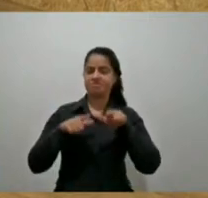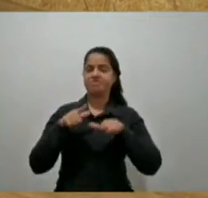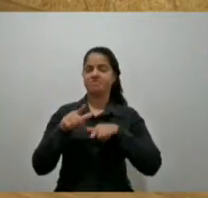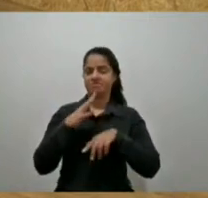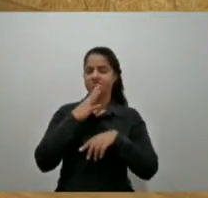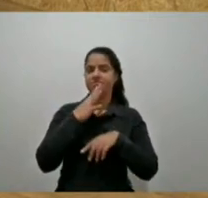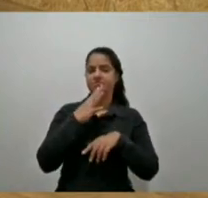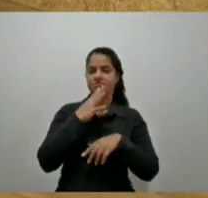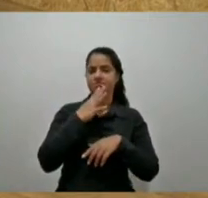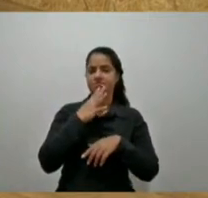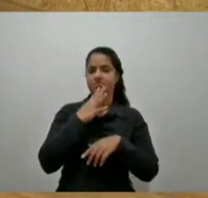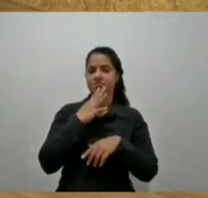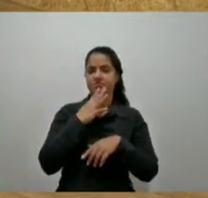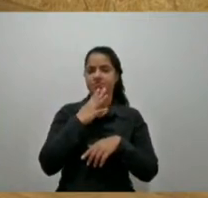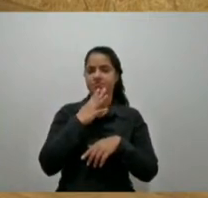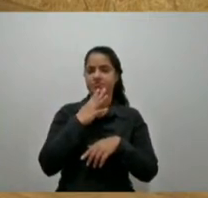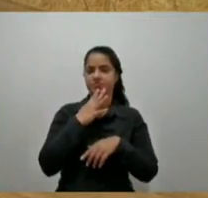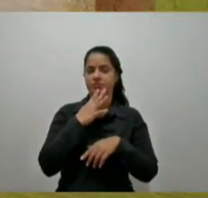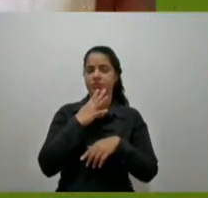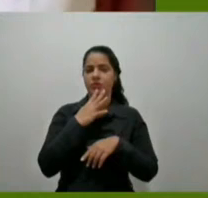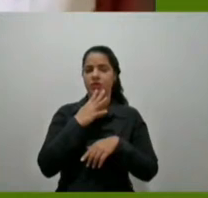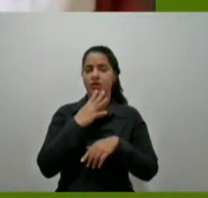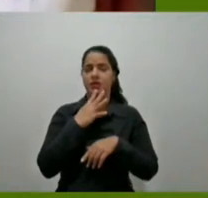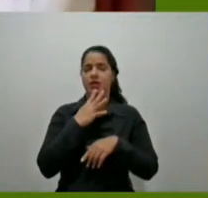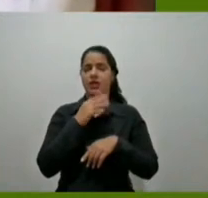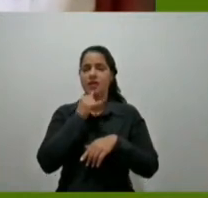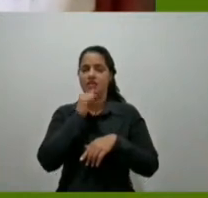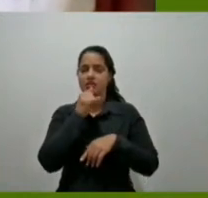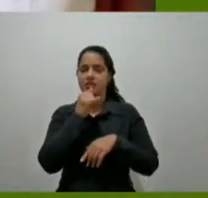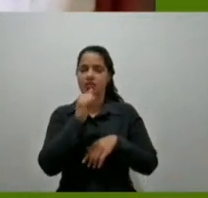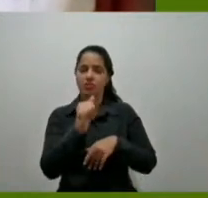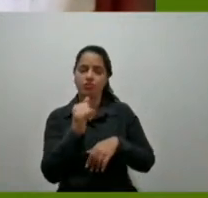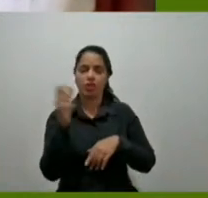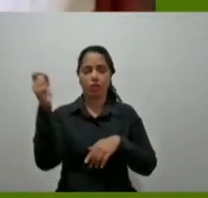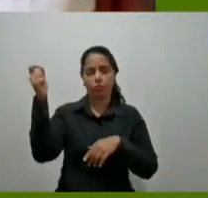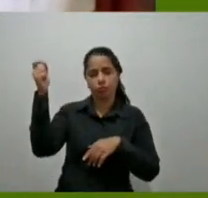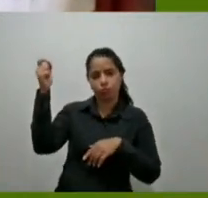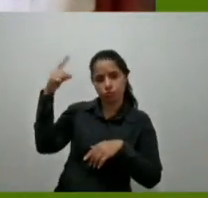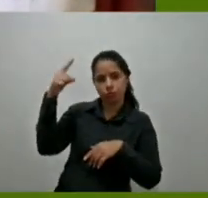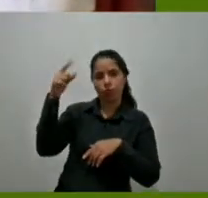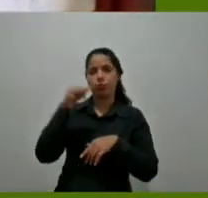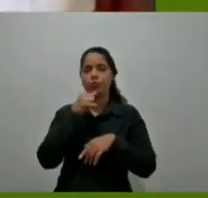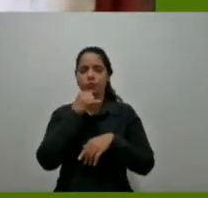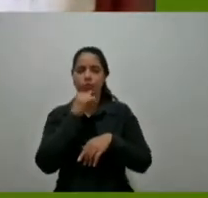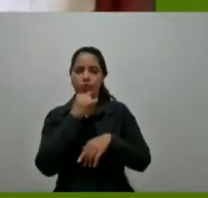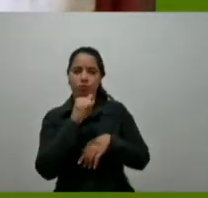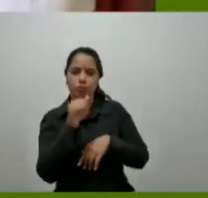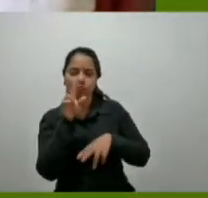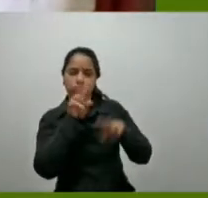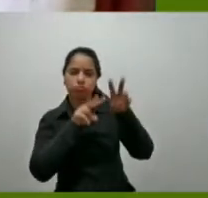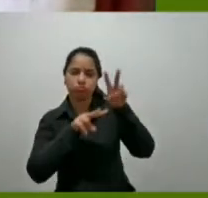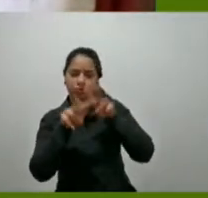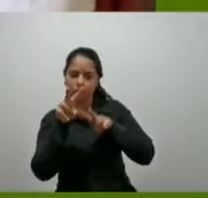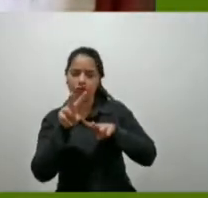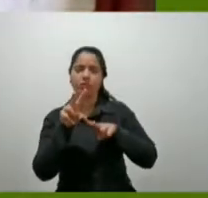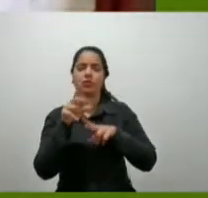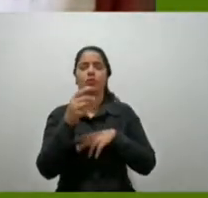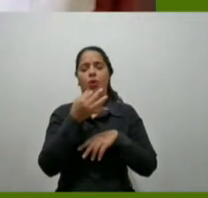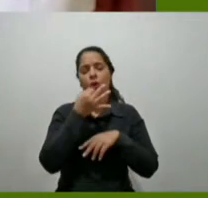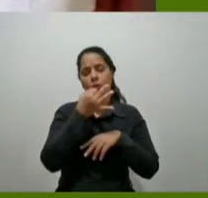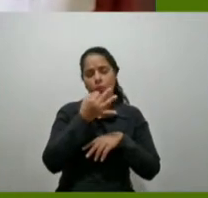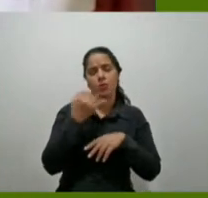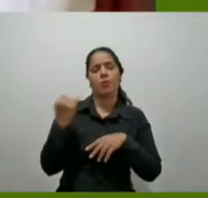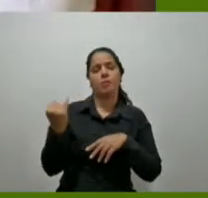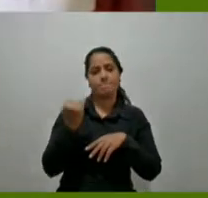especialista nas energias limpas, eu acho que elas são necessárias. Inclusive, olha bem,